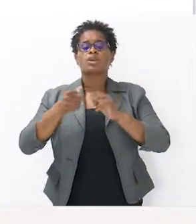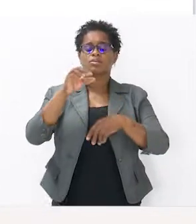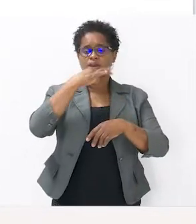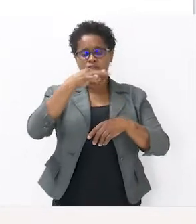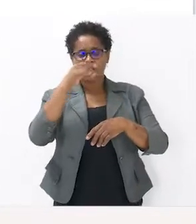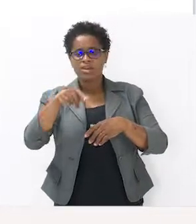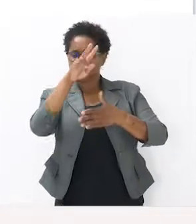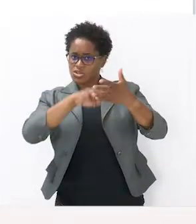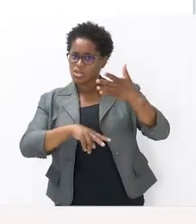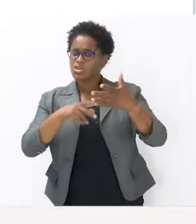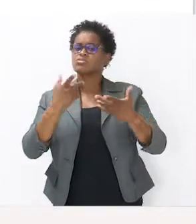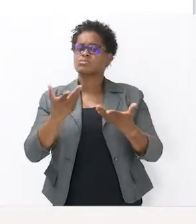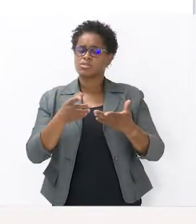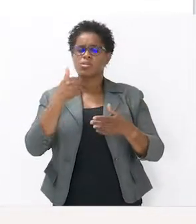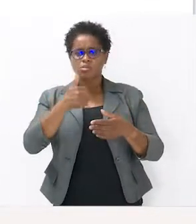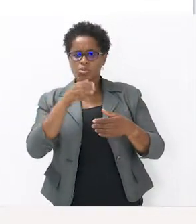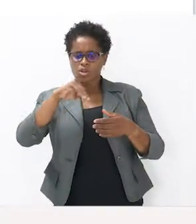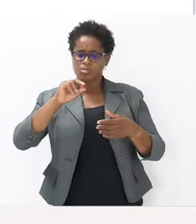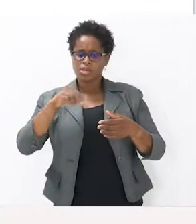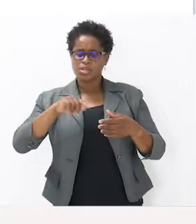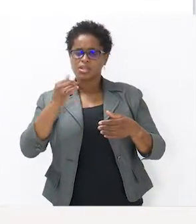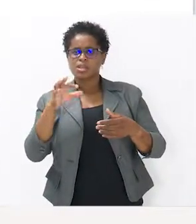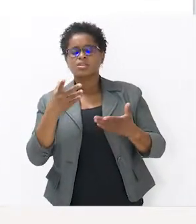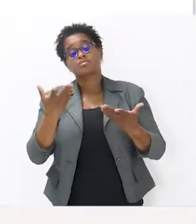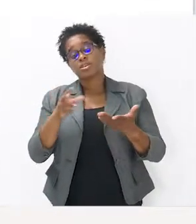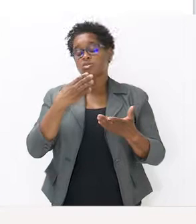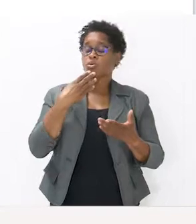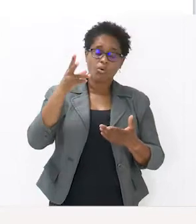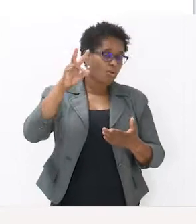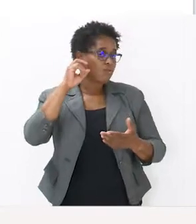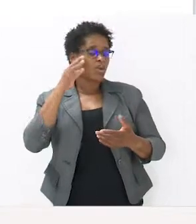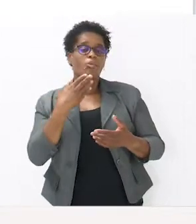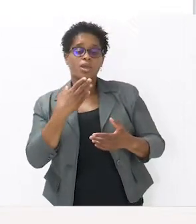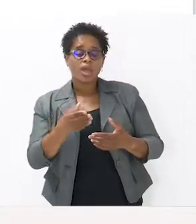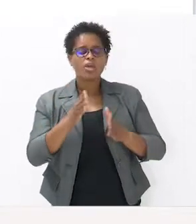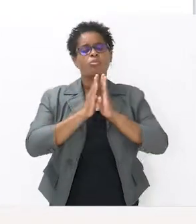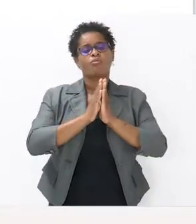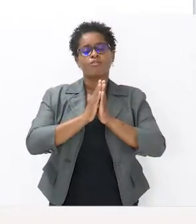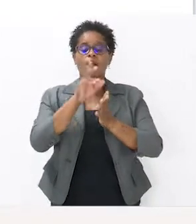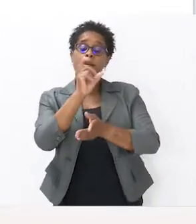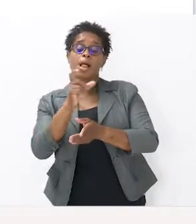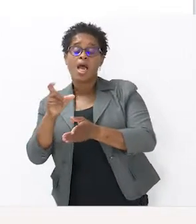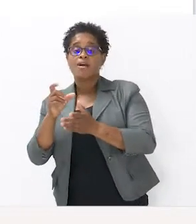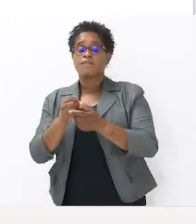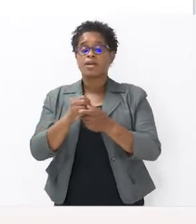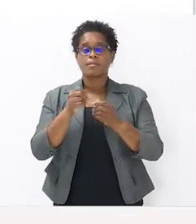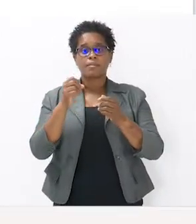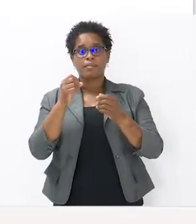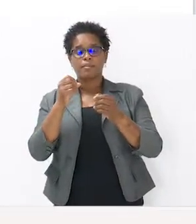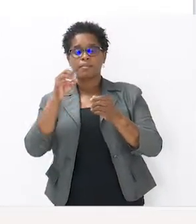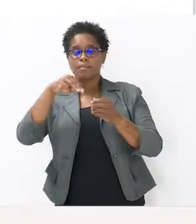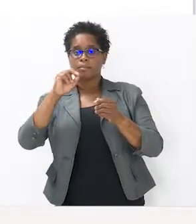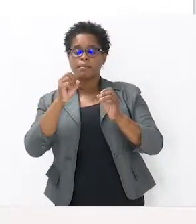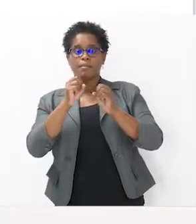exatamente? Boas maneiras, se calhar vamos ouvir um obrigado, um por favor, as palavrinhas mágicas. Então, vamos lá ver o que